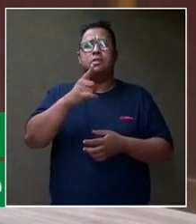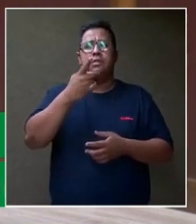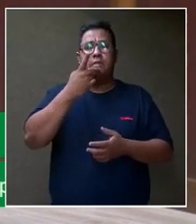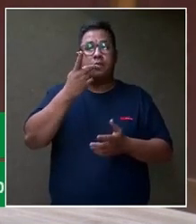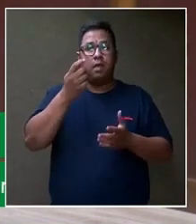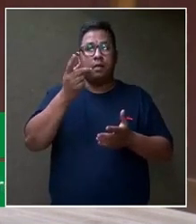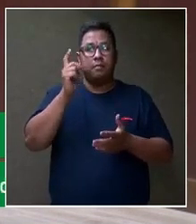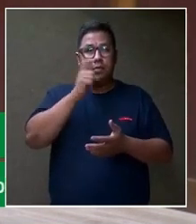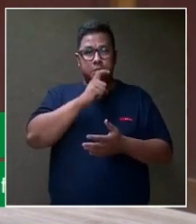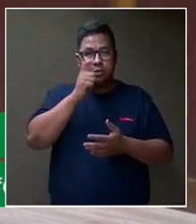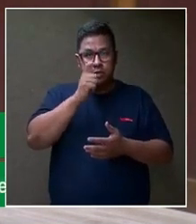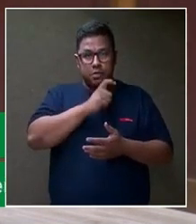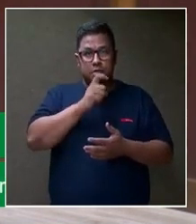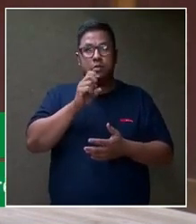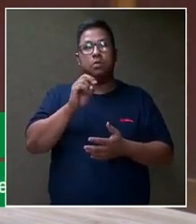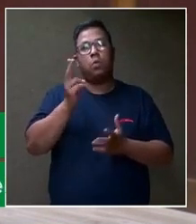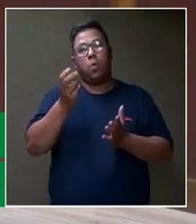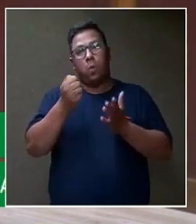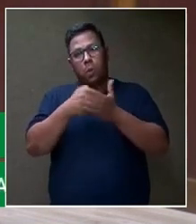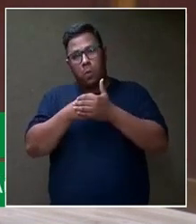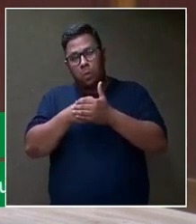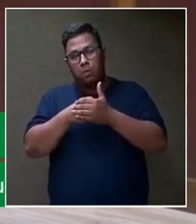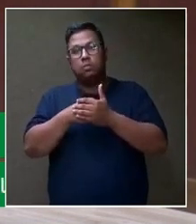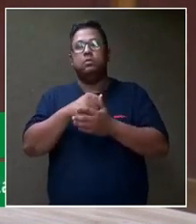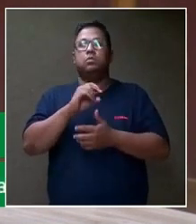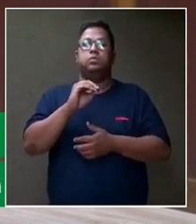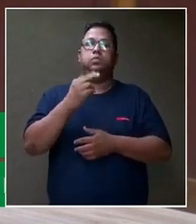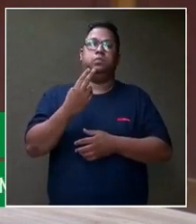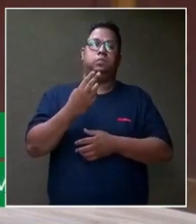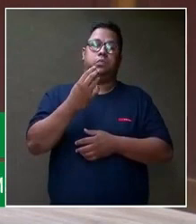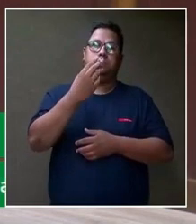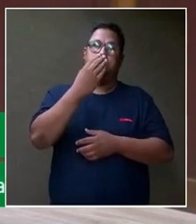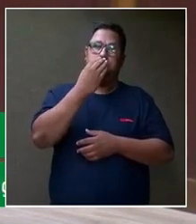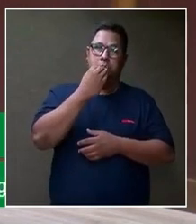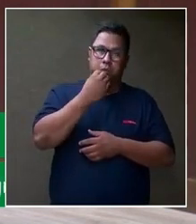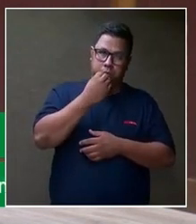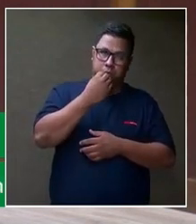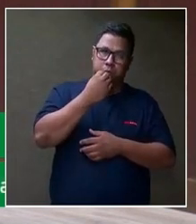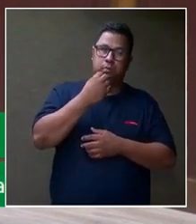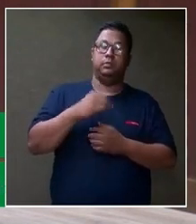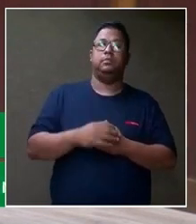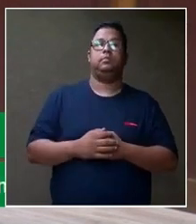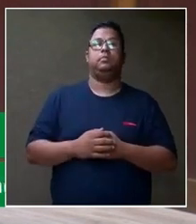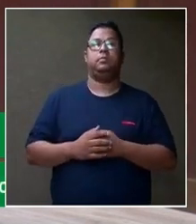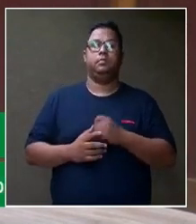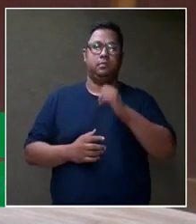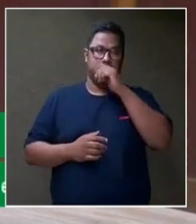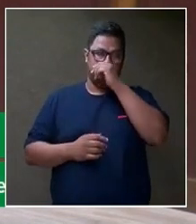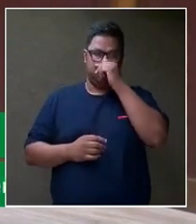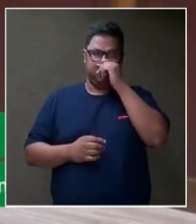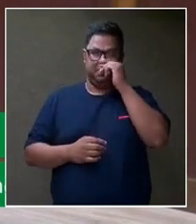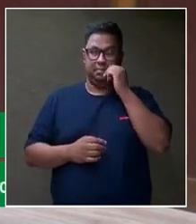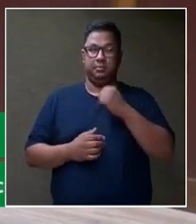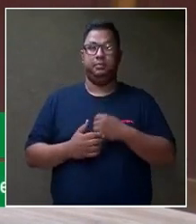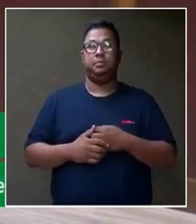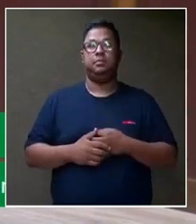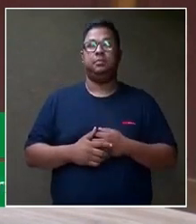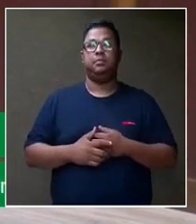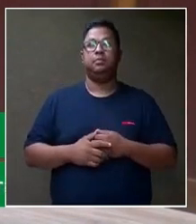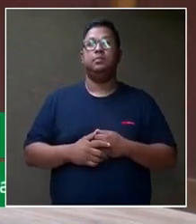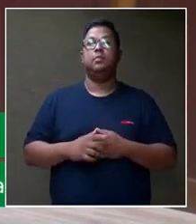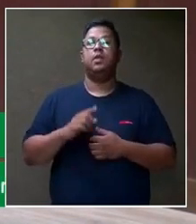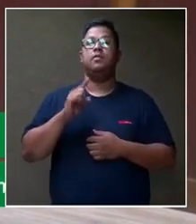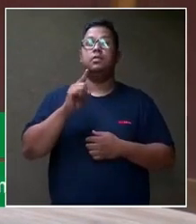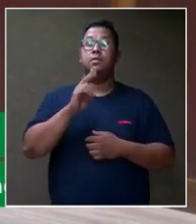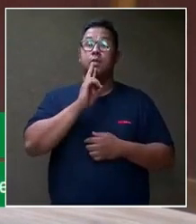faltar com a verdade, mentindo, ou omitindo o fato do qual a senhora saiba, ou se calando diante das perguntas para ocultar a